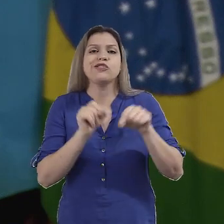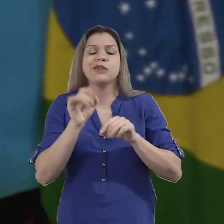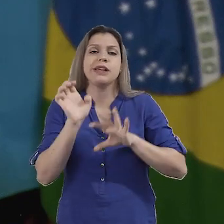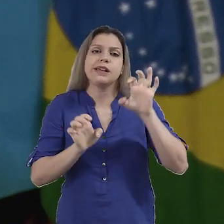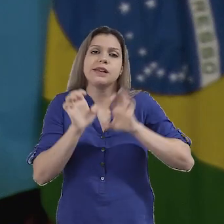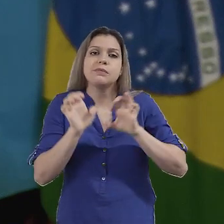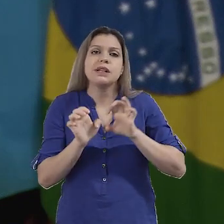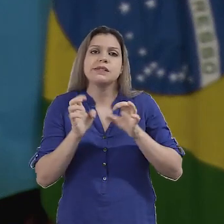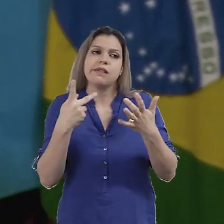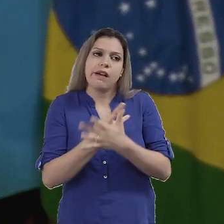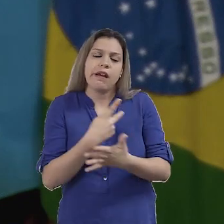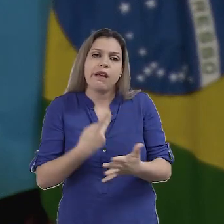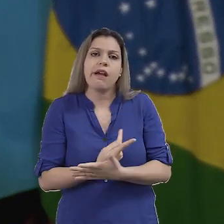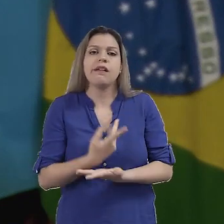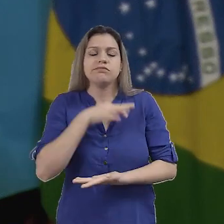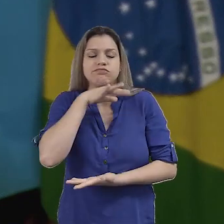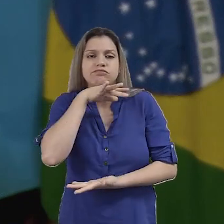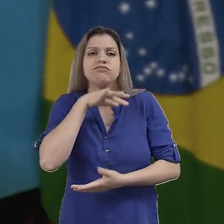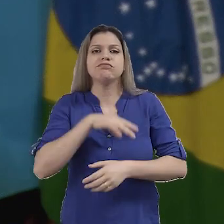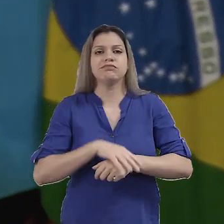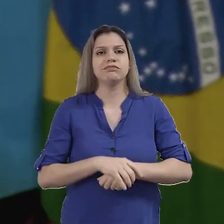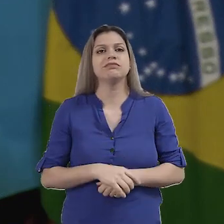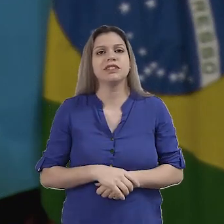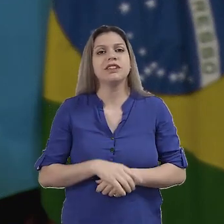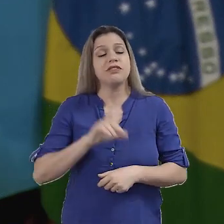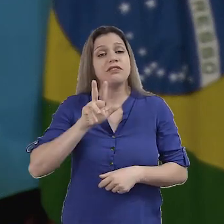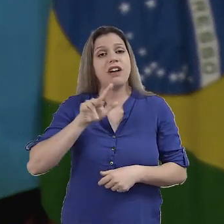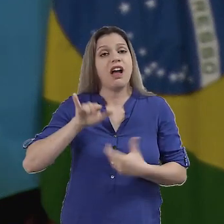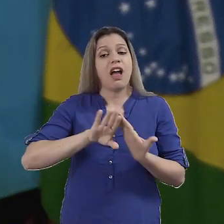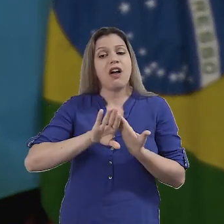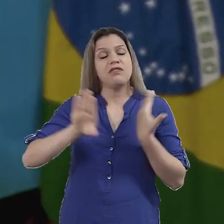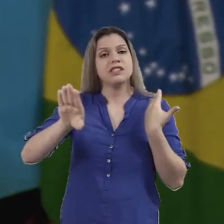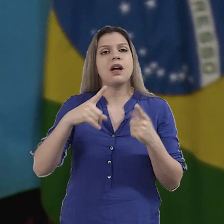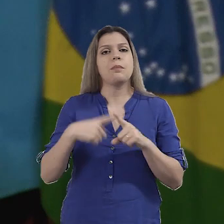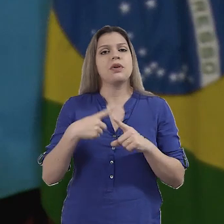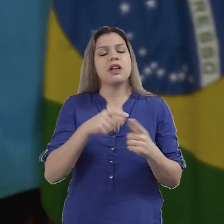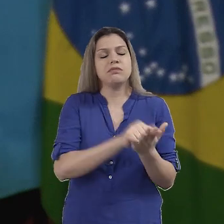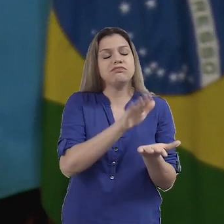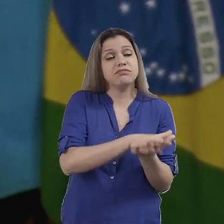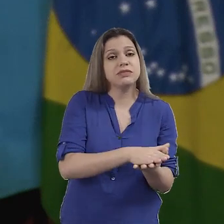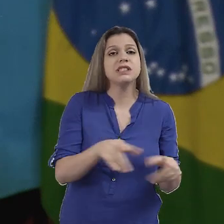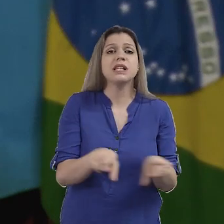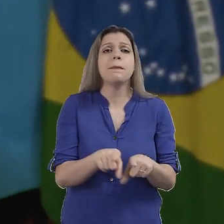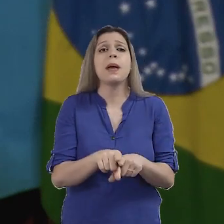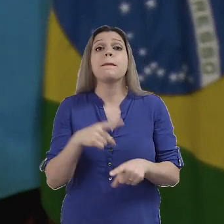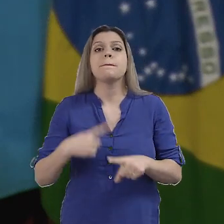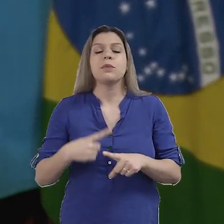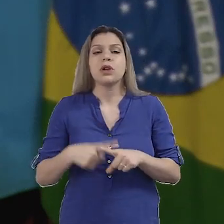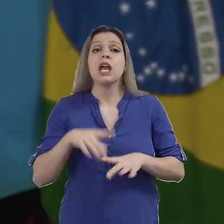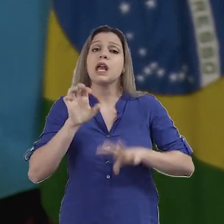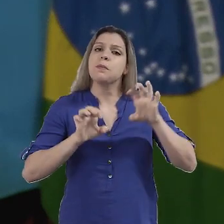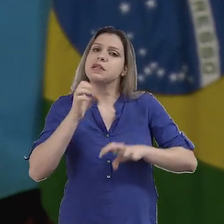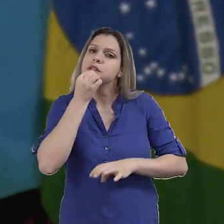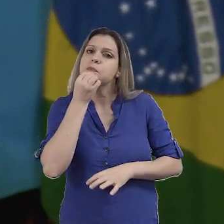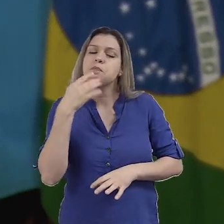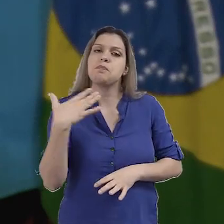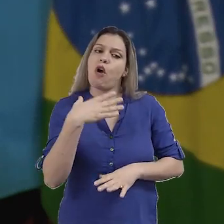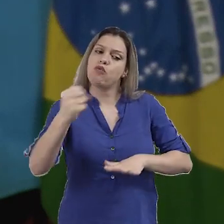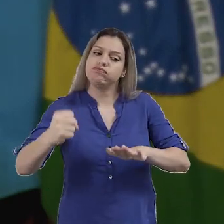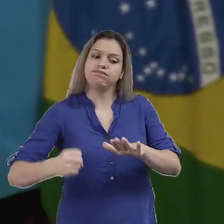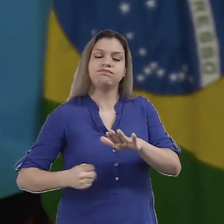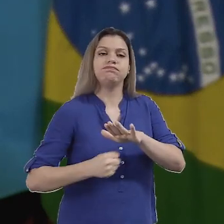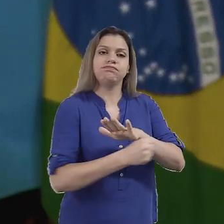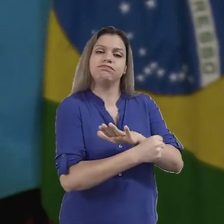mais espaço, né, para essas empresas ruins. Elas serão afastadas pelas penalidades e também porque as